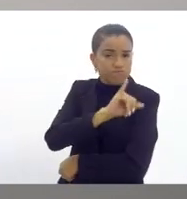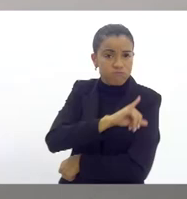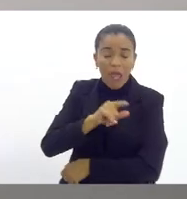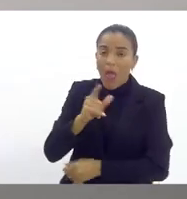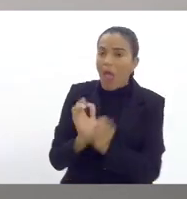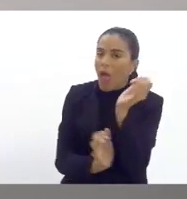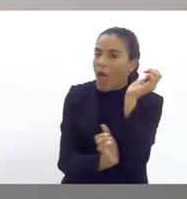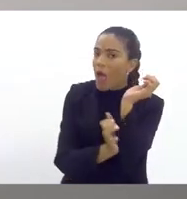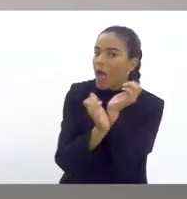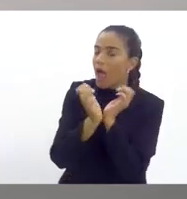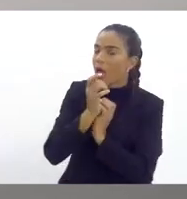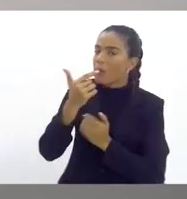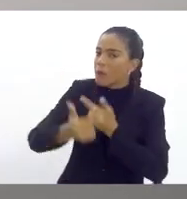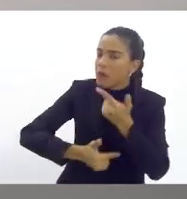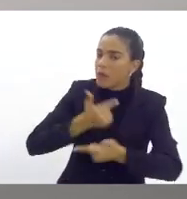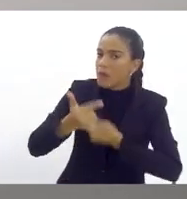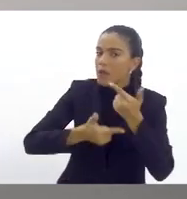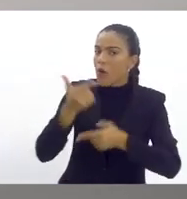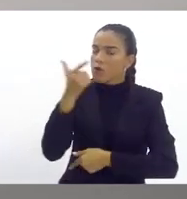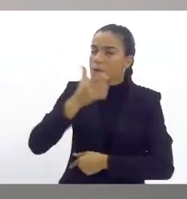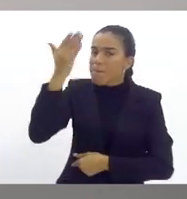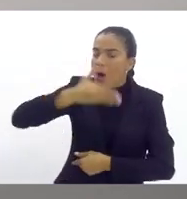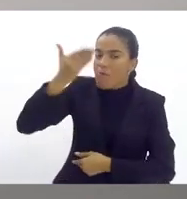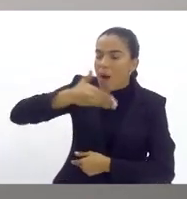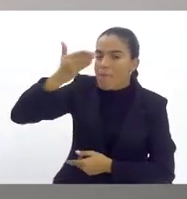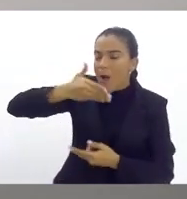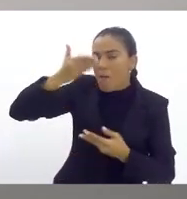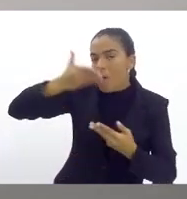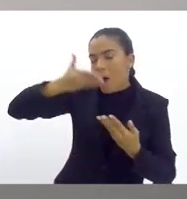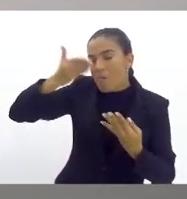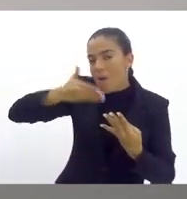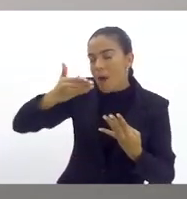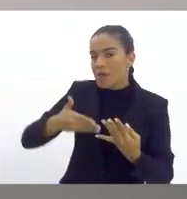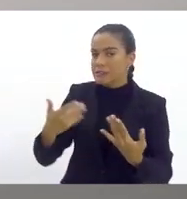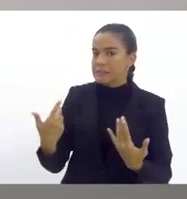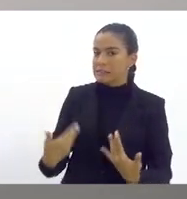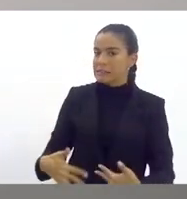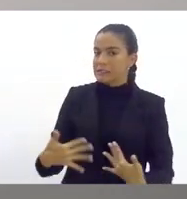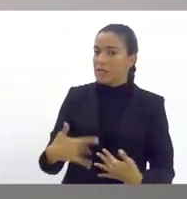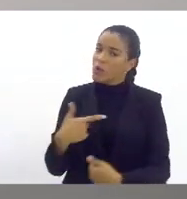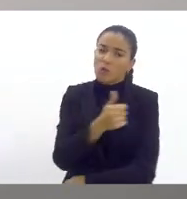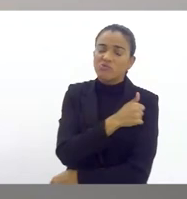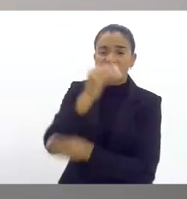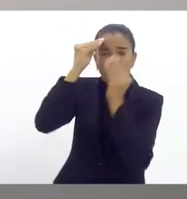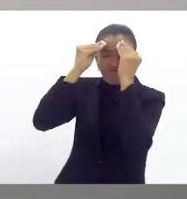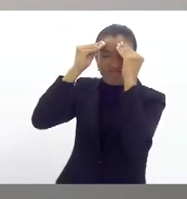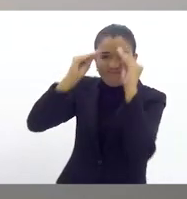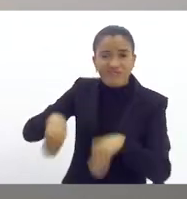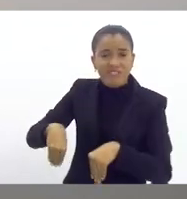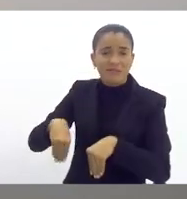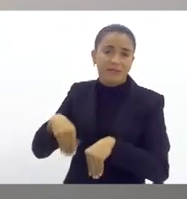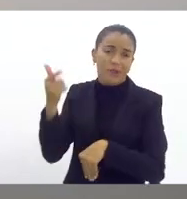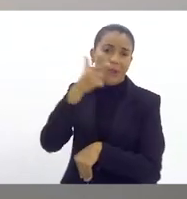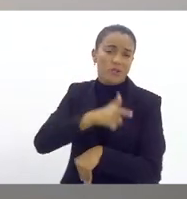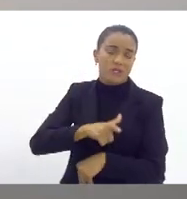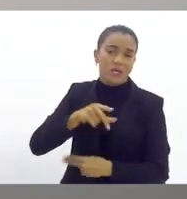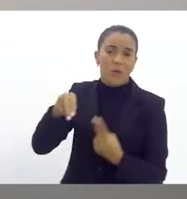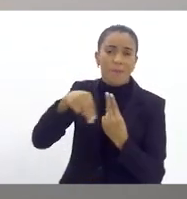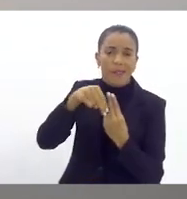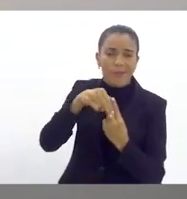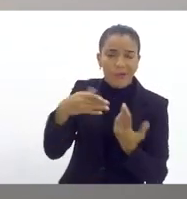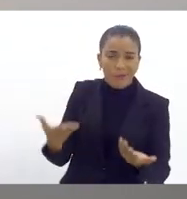para os estudantes das Universidades privadas tem que comprovar tanta coisa tanta coisa tanta coisa que os estudantes acabam desistindo de ter o benefício